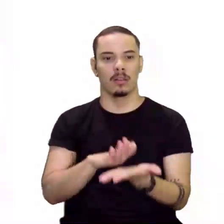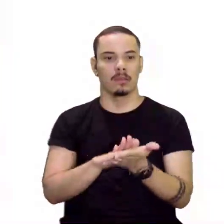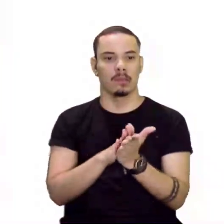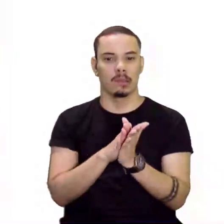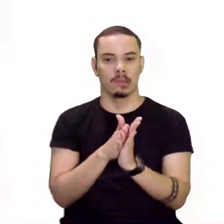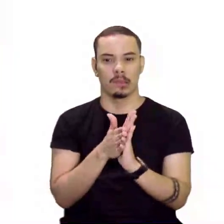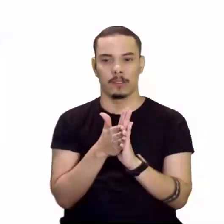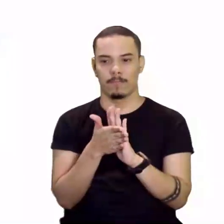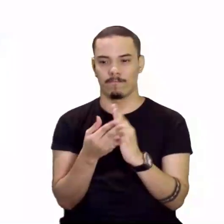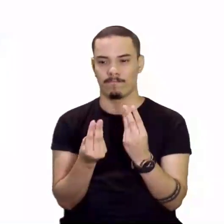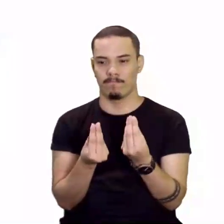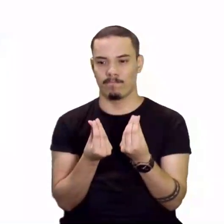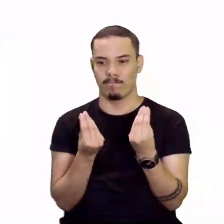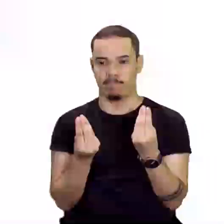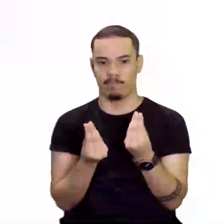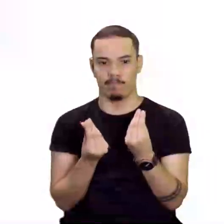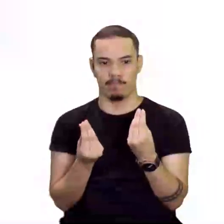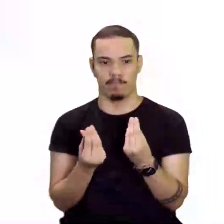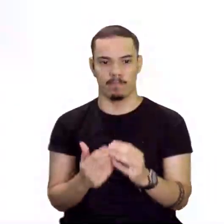Desgastado.